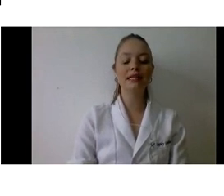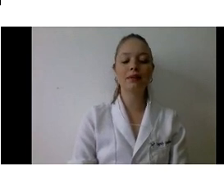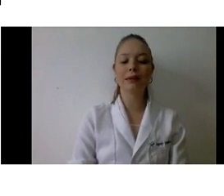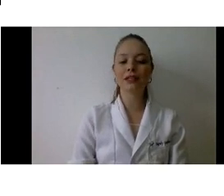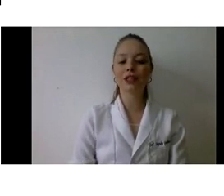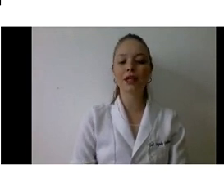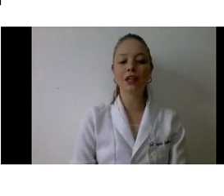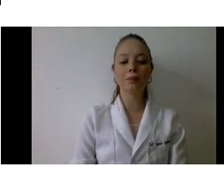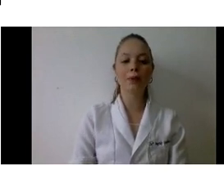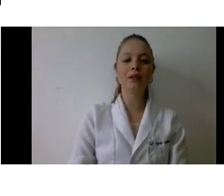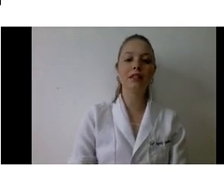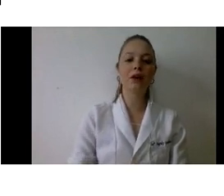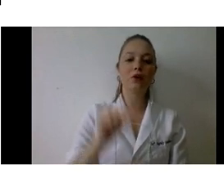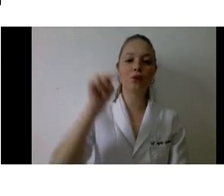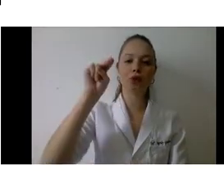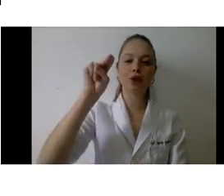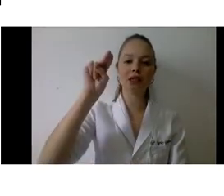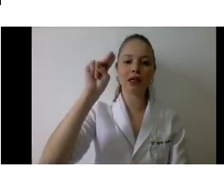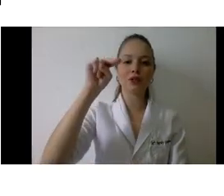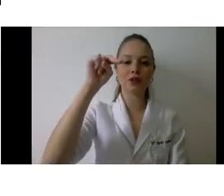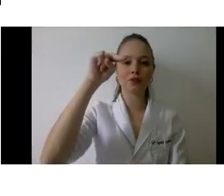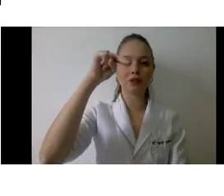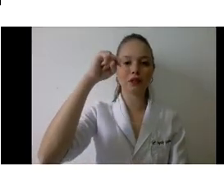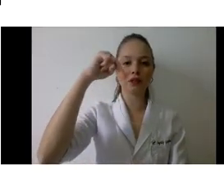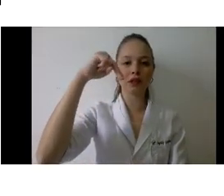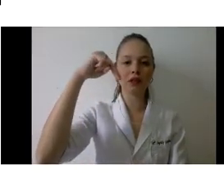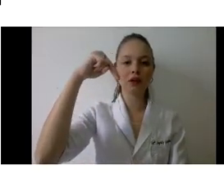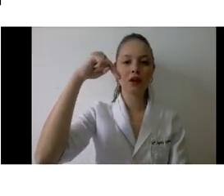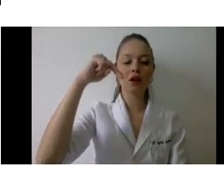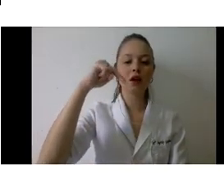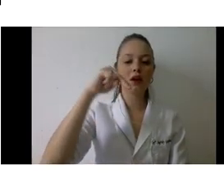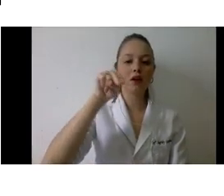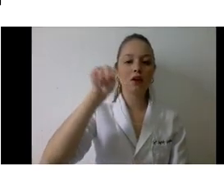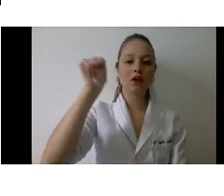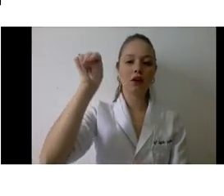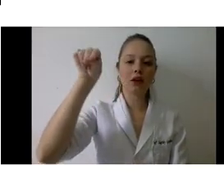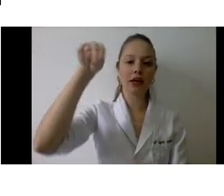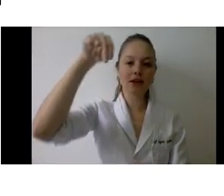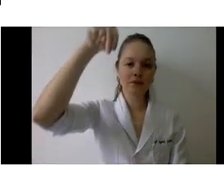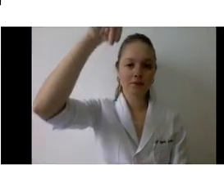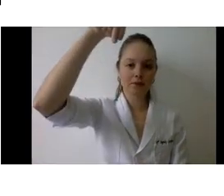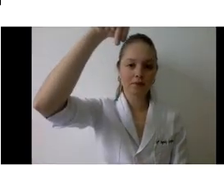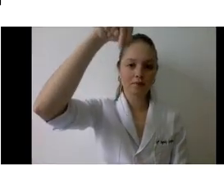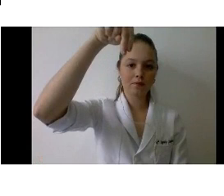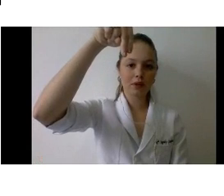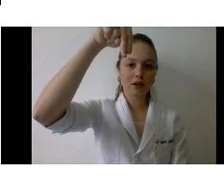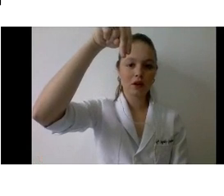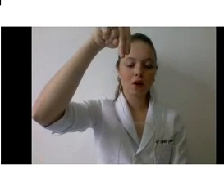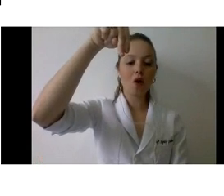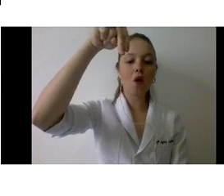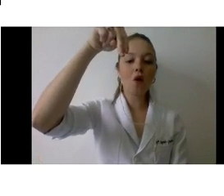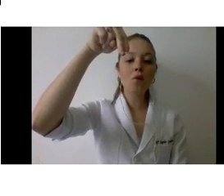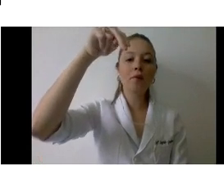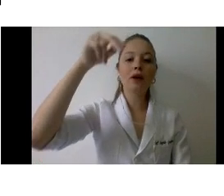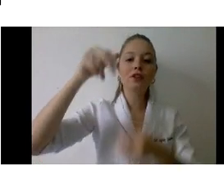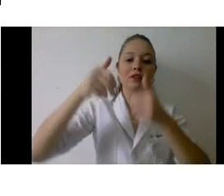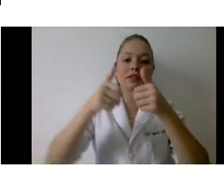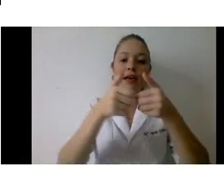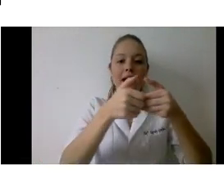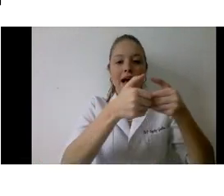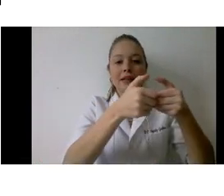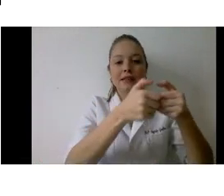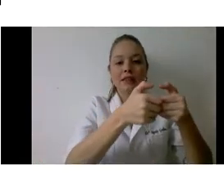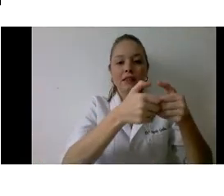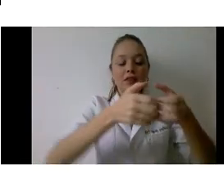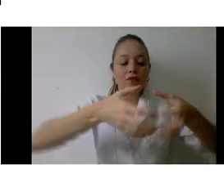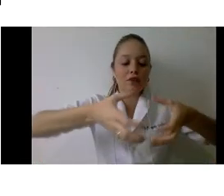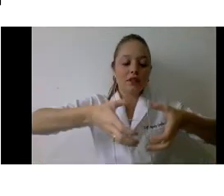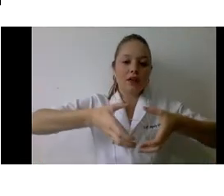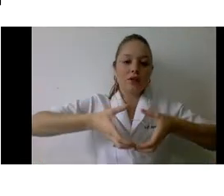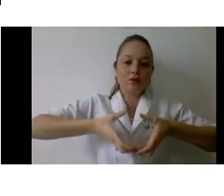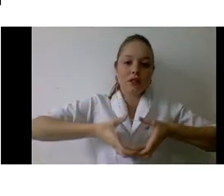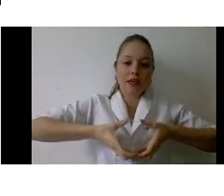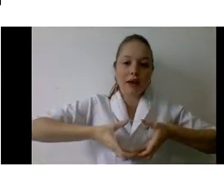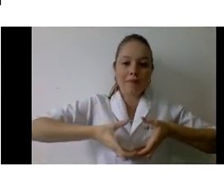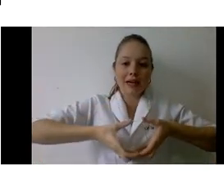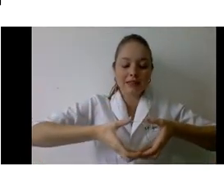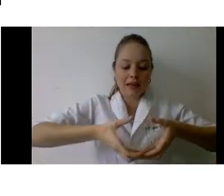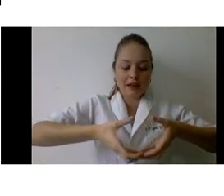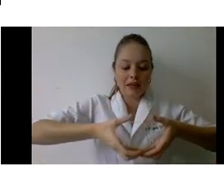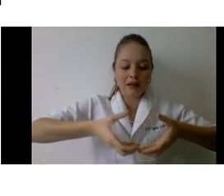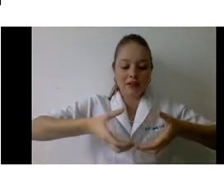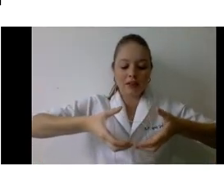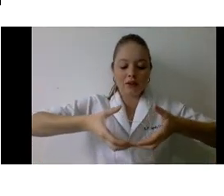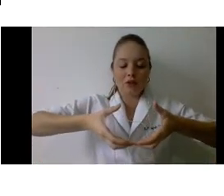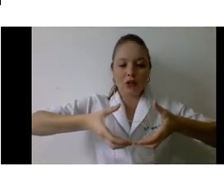igual tá nessa imagem aqui. Pode ser com 2 dedinhos assim, ok? Ou pode ser assim, se você